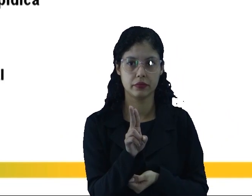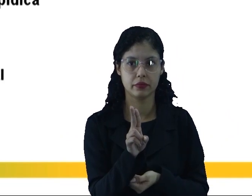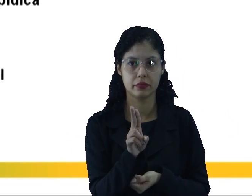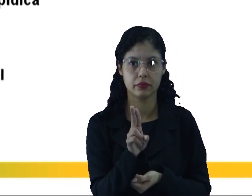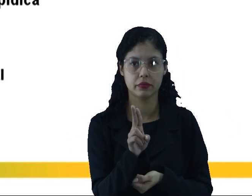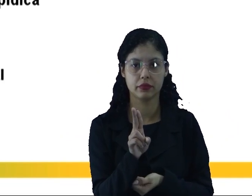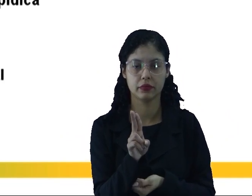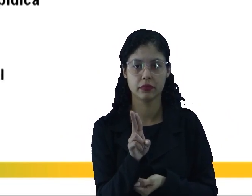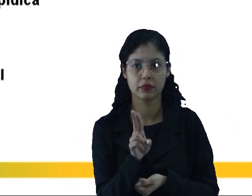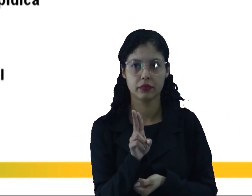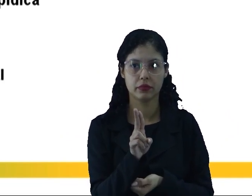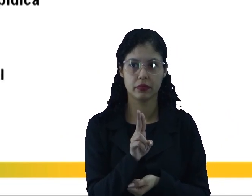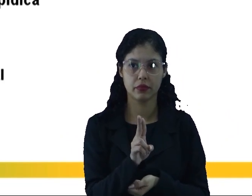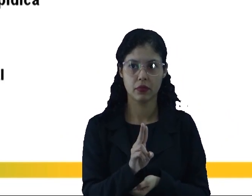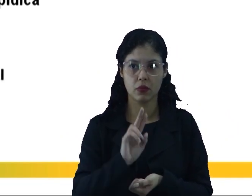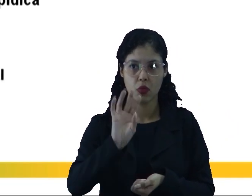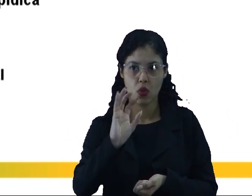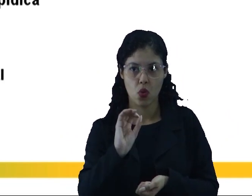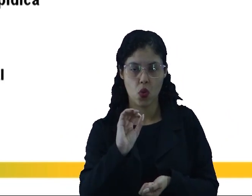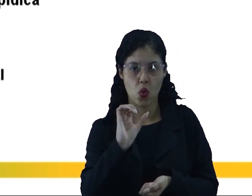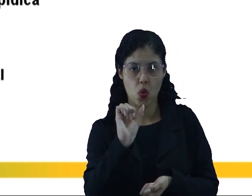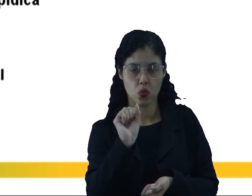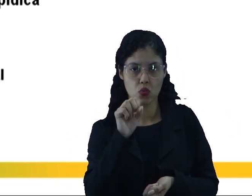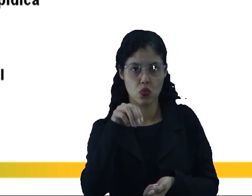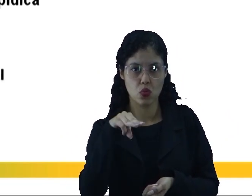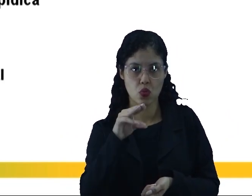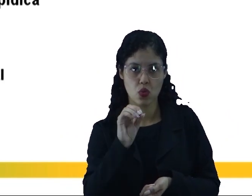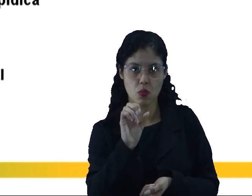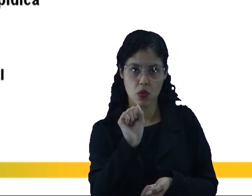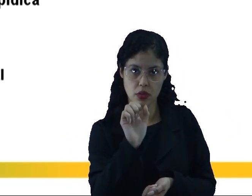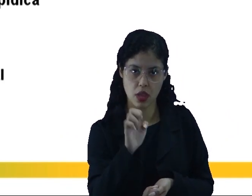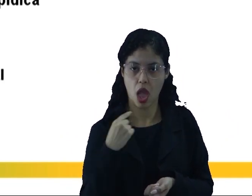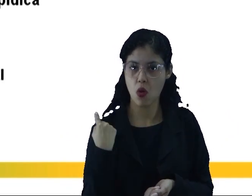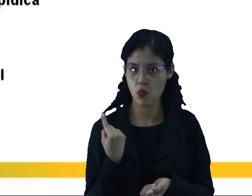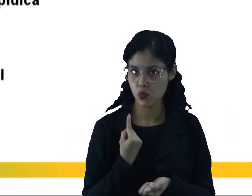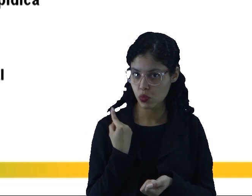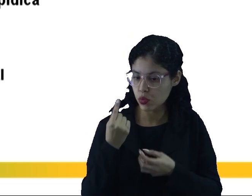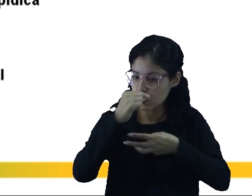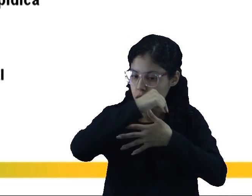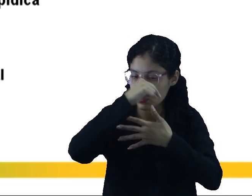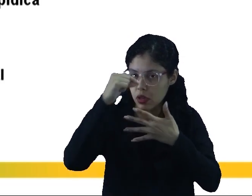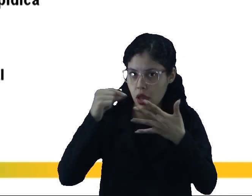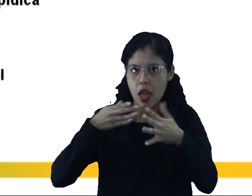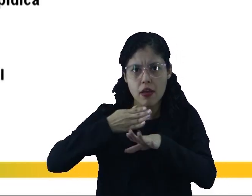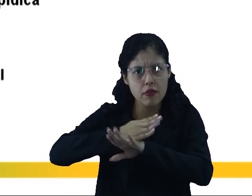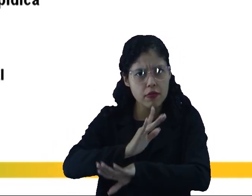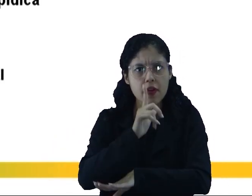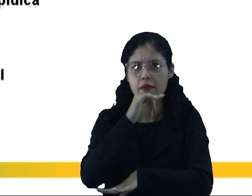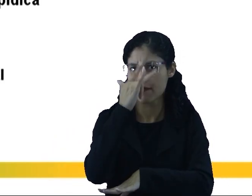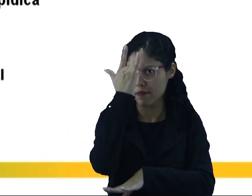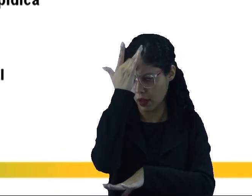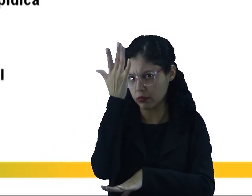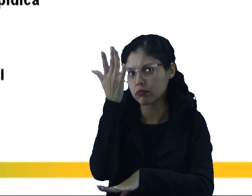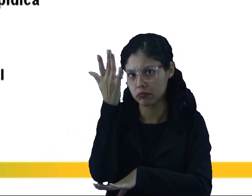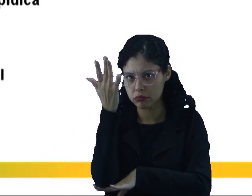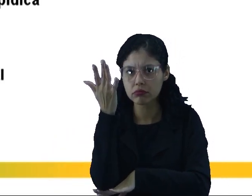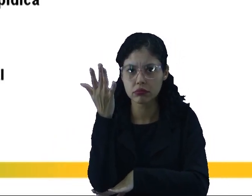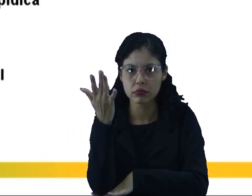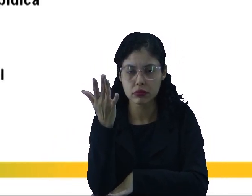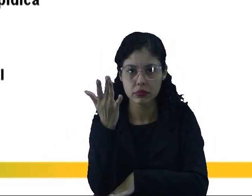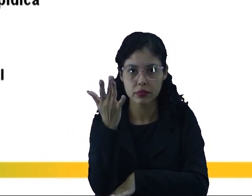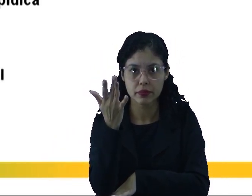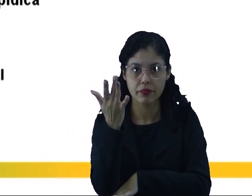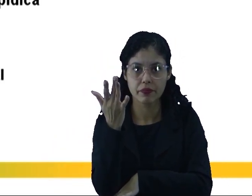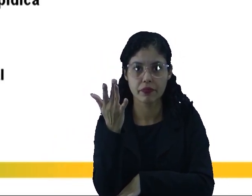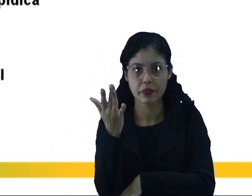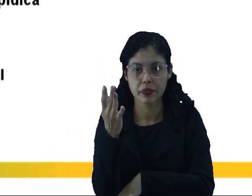um fenômeno chamado osmose. Então a água é o único elemento que entra facilmente dentro da célula sem passar